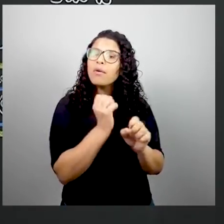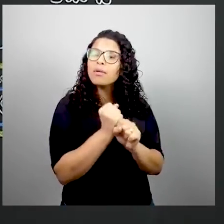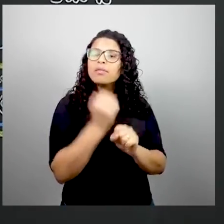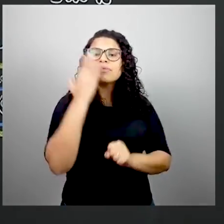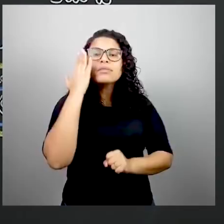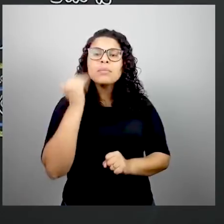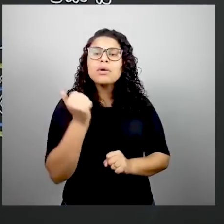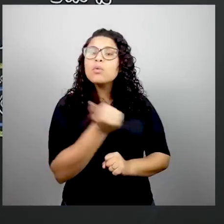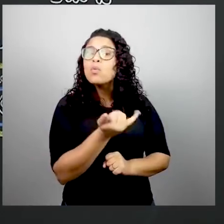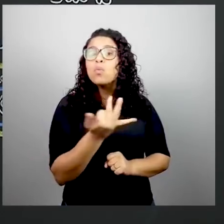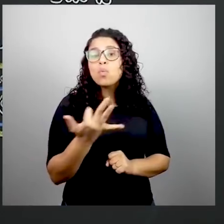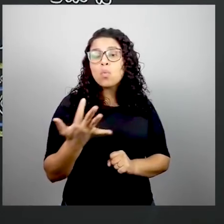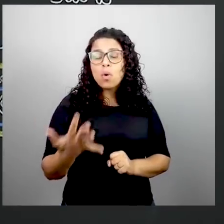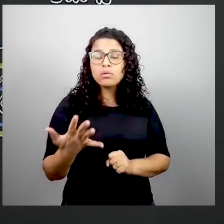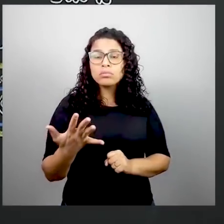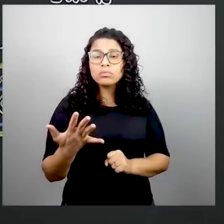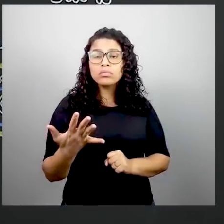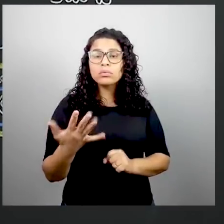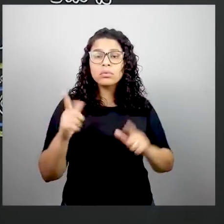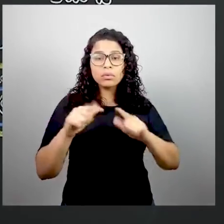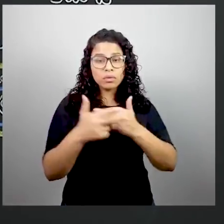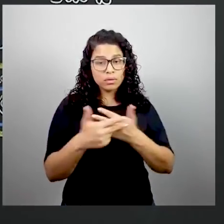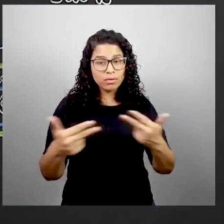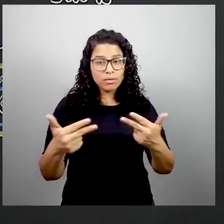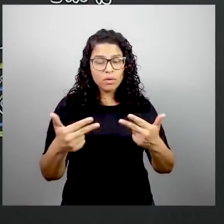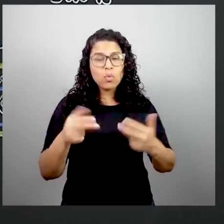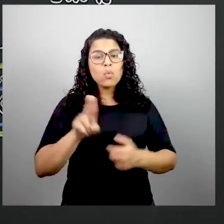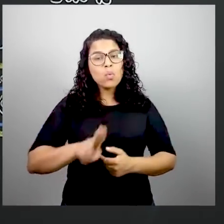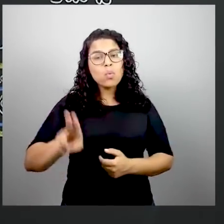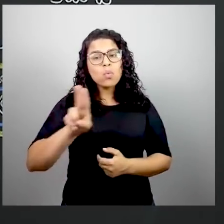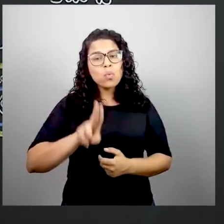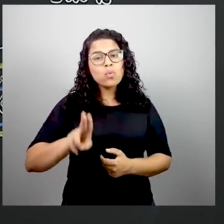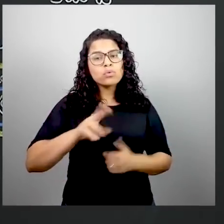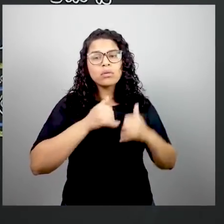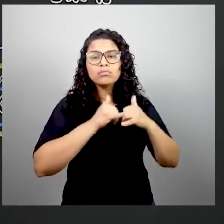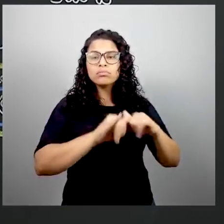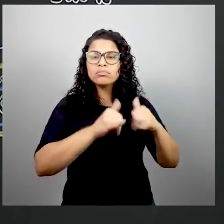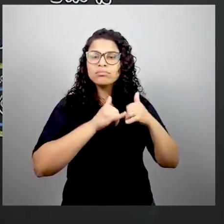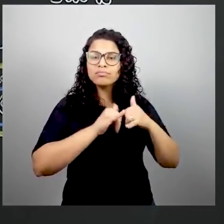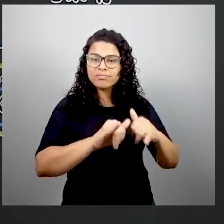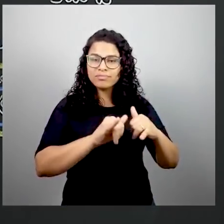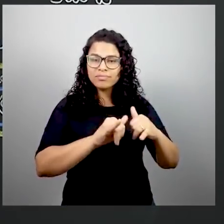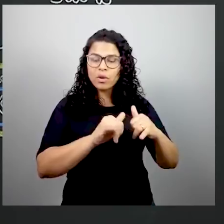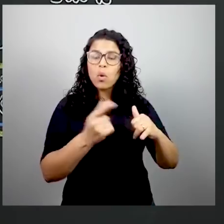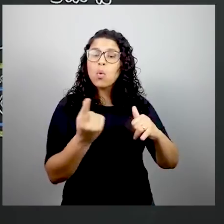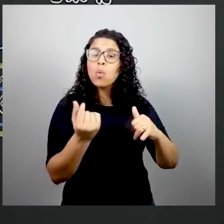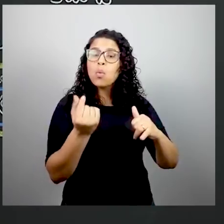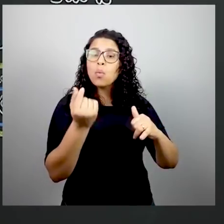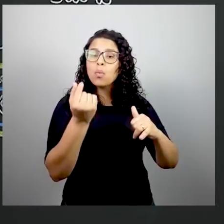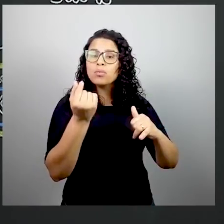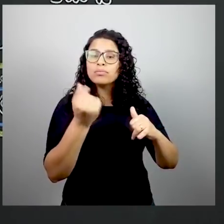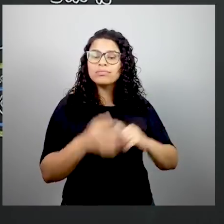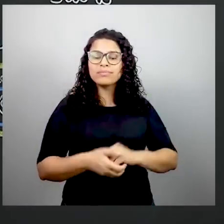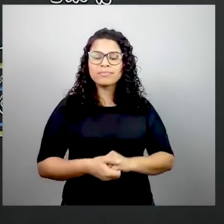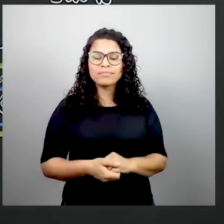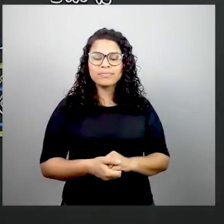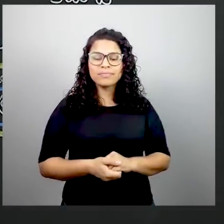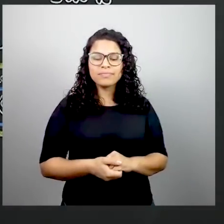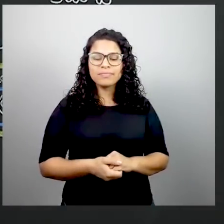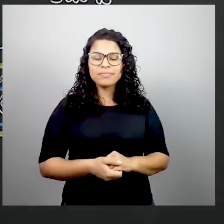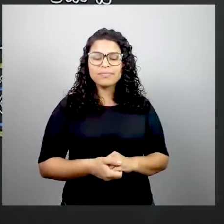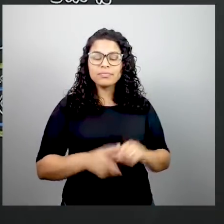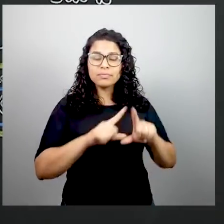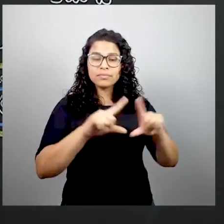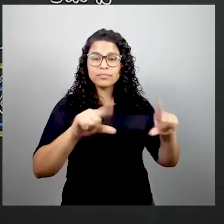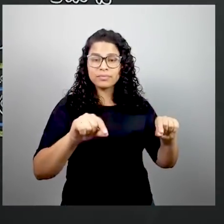você calcular o quanto que esse seu aparelho consome de energia e quanto que isso vai dar no bolso. A fórmula está